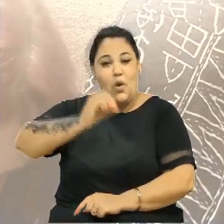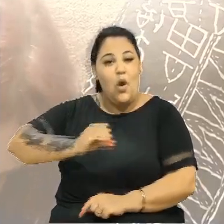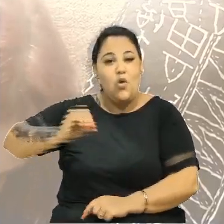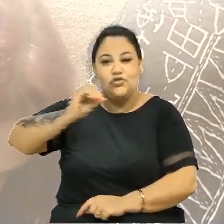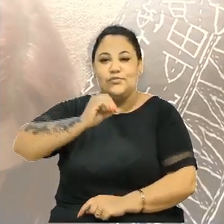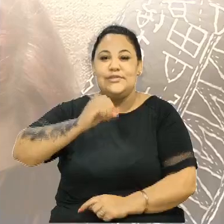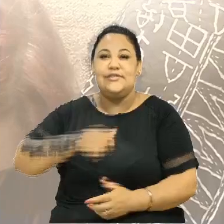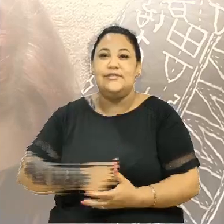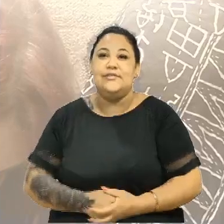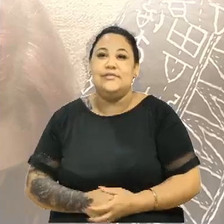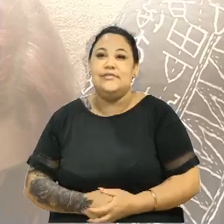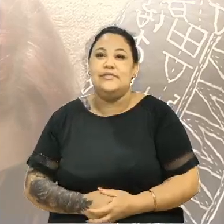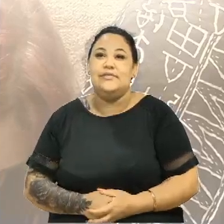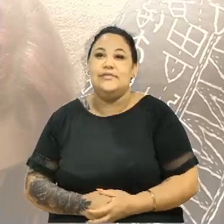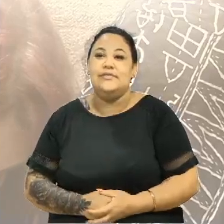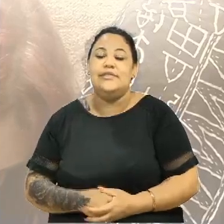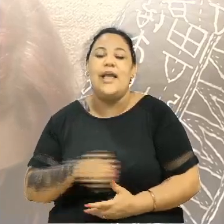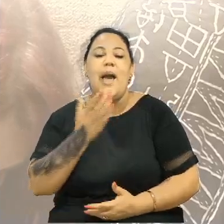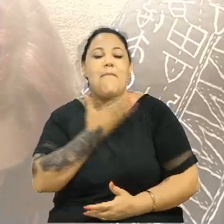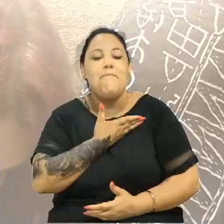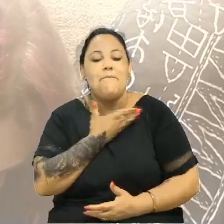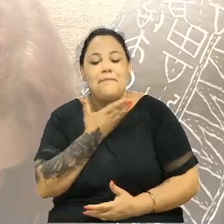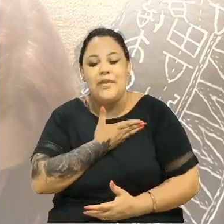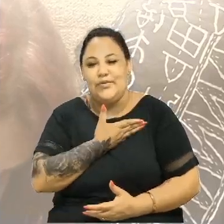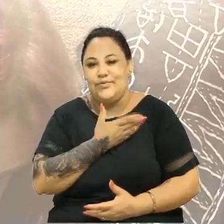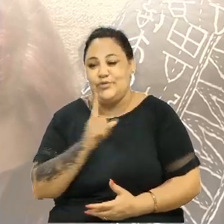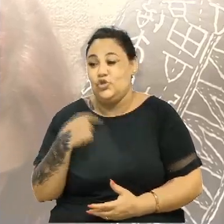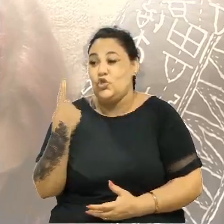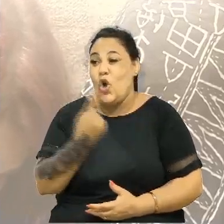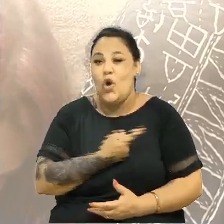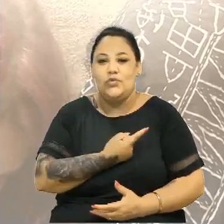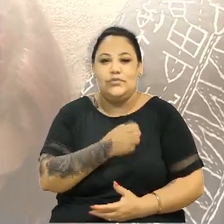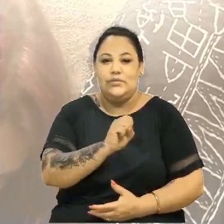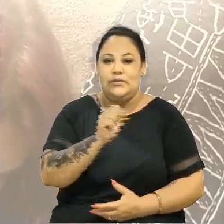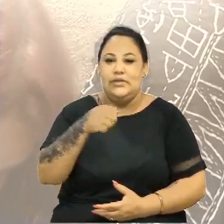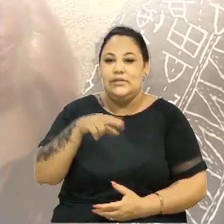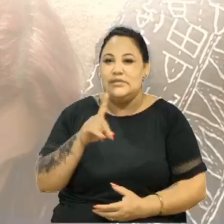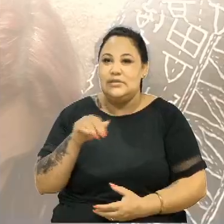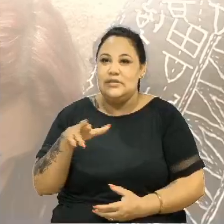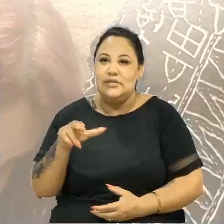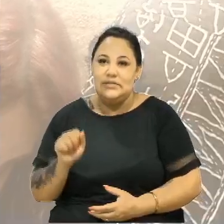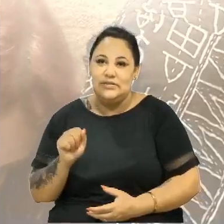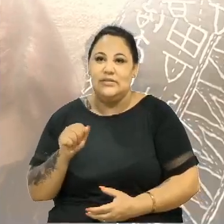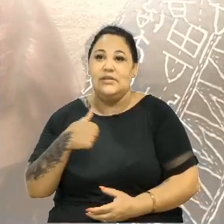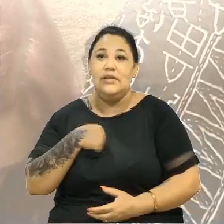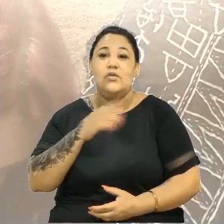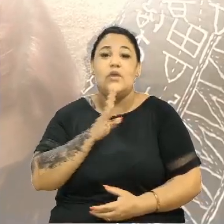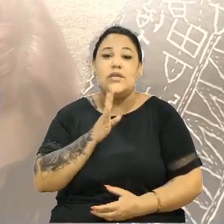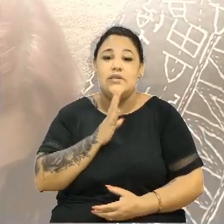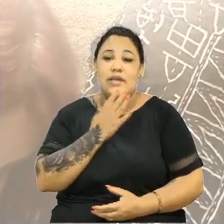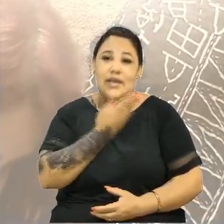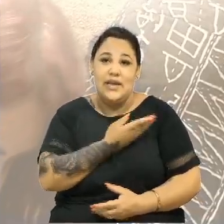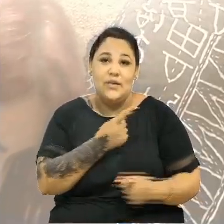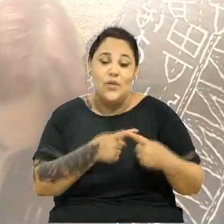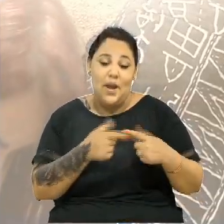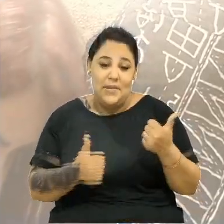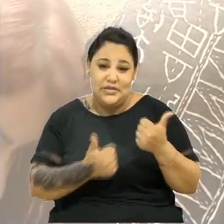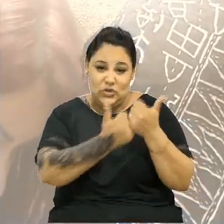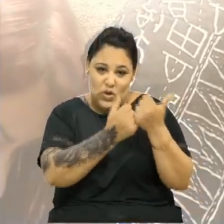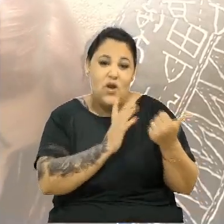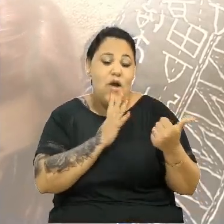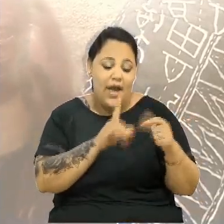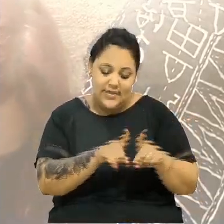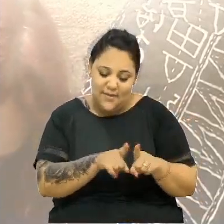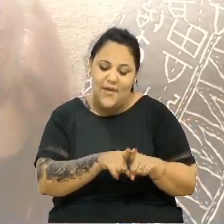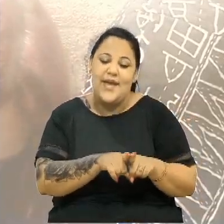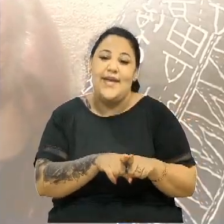ele é amigo da gente, amigo da Sandra, que eu conheci ele através da Sandra, minha assessora. Ele é uma